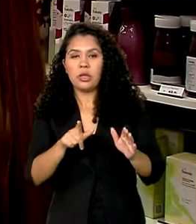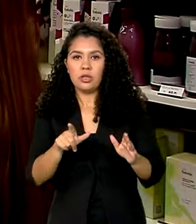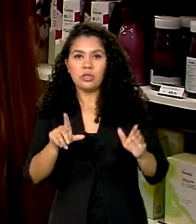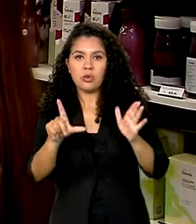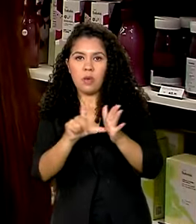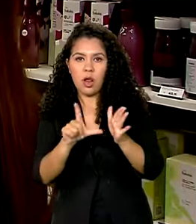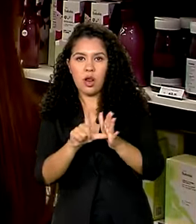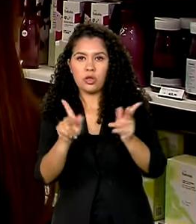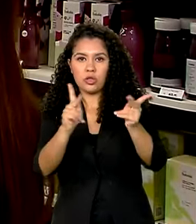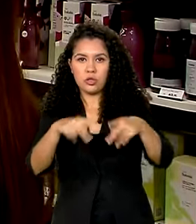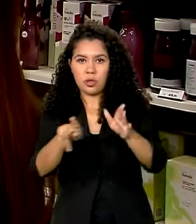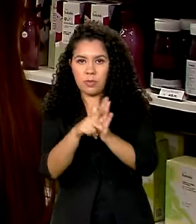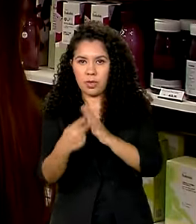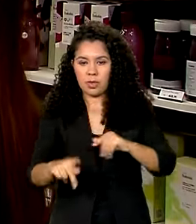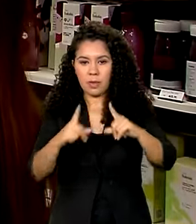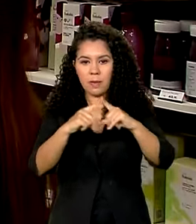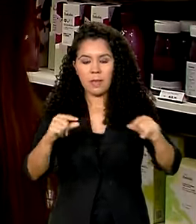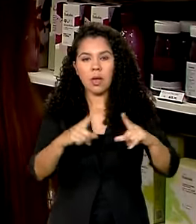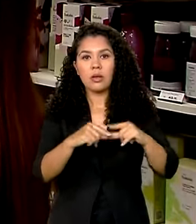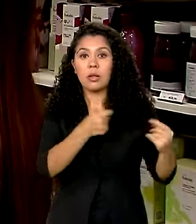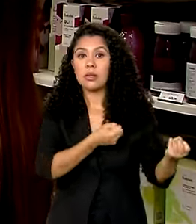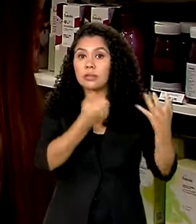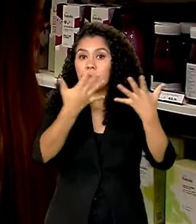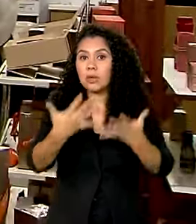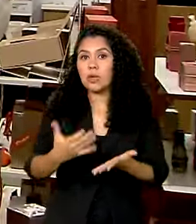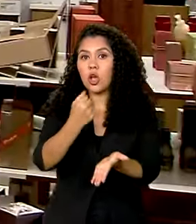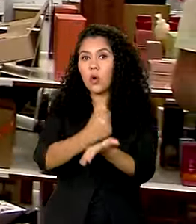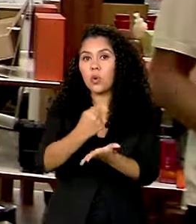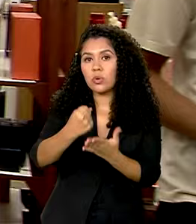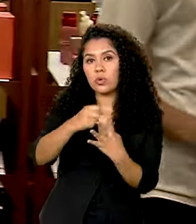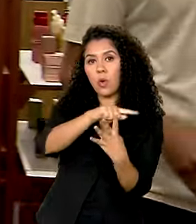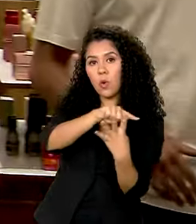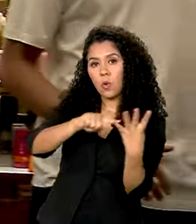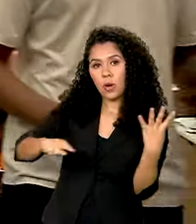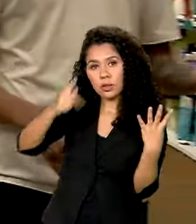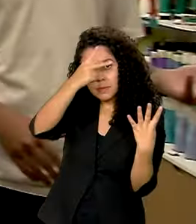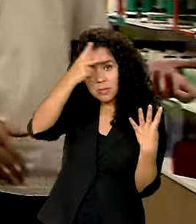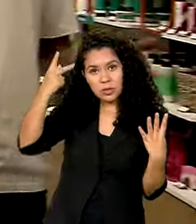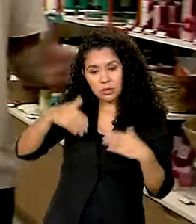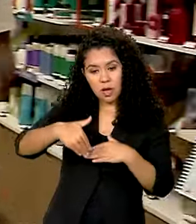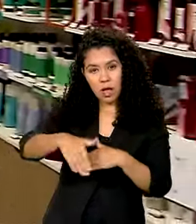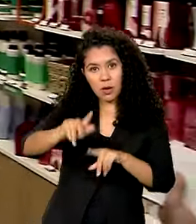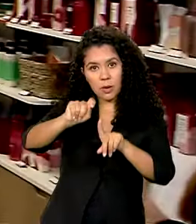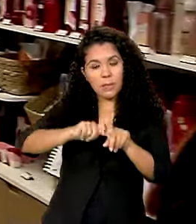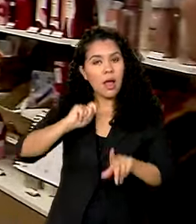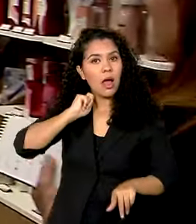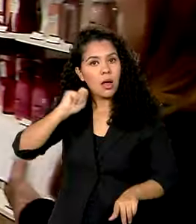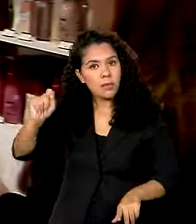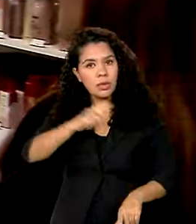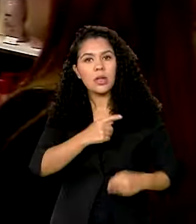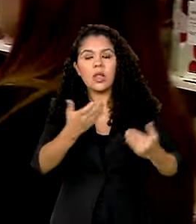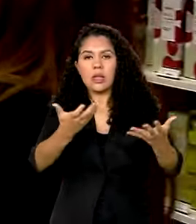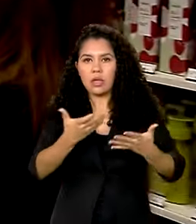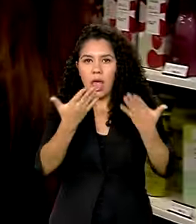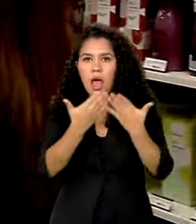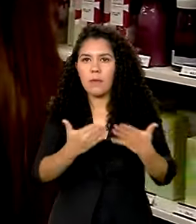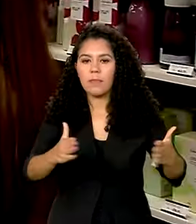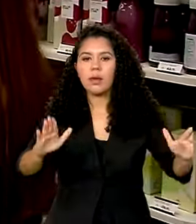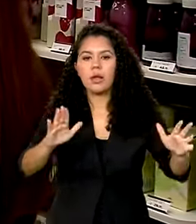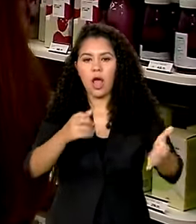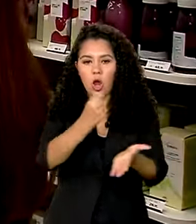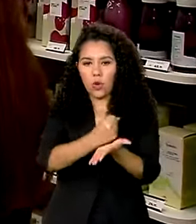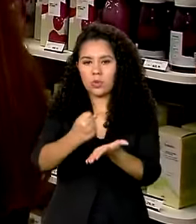que contratou 4 novos funcionários em abril e já pensa em ampliar o número